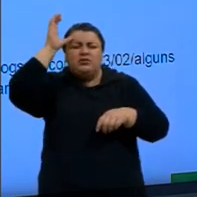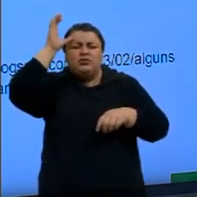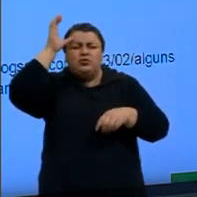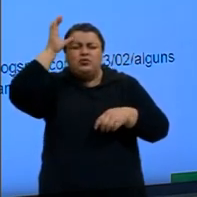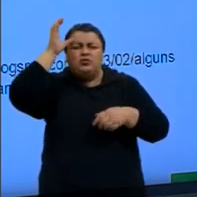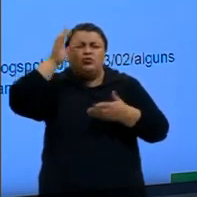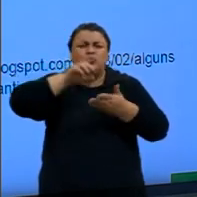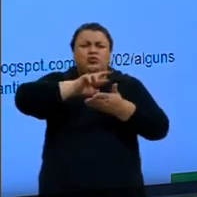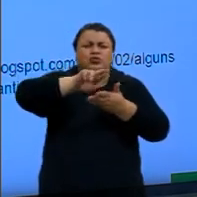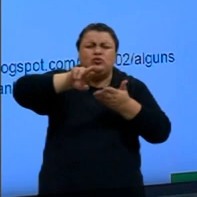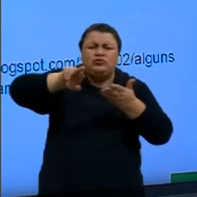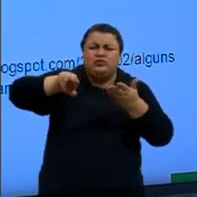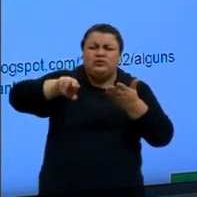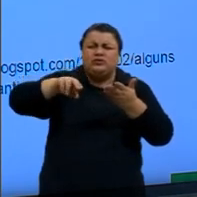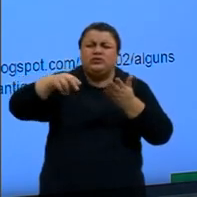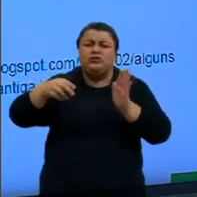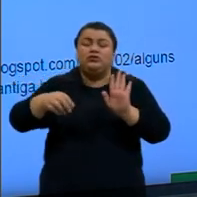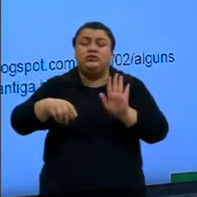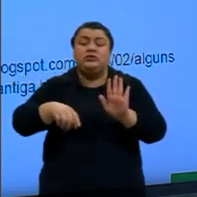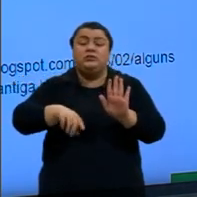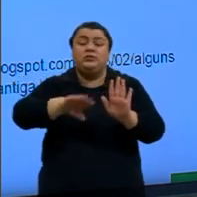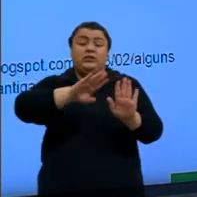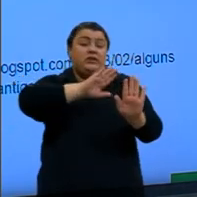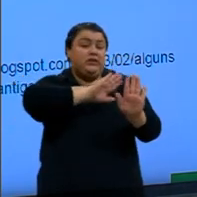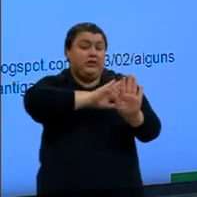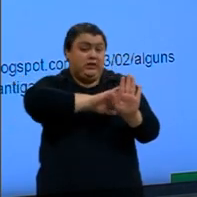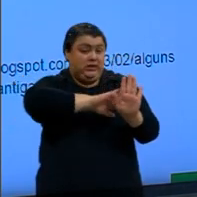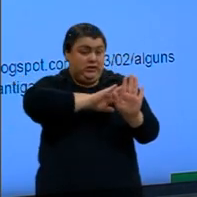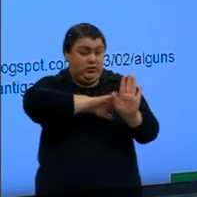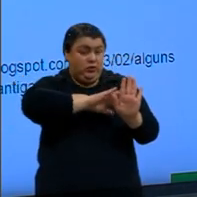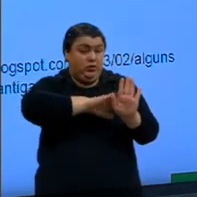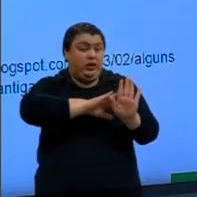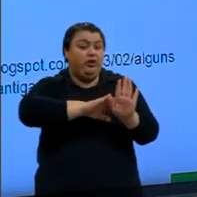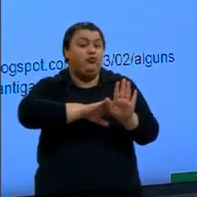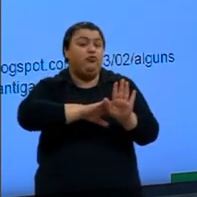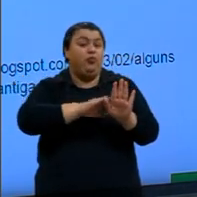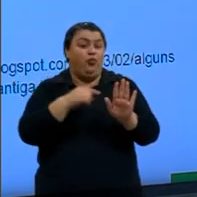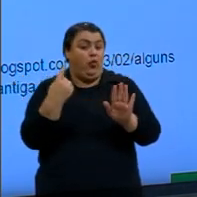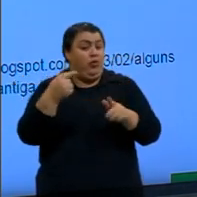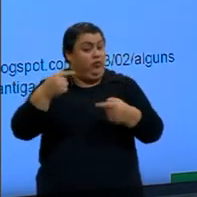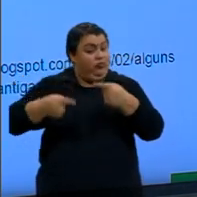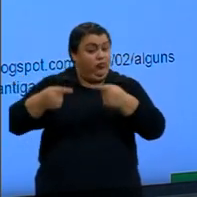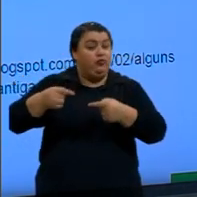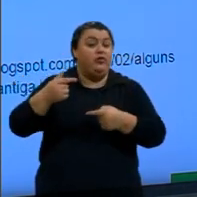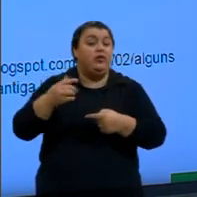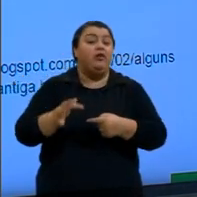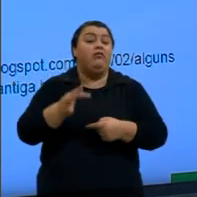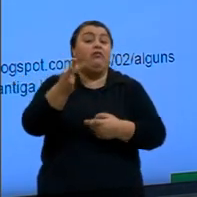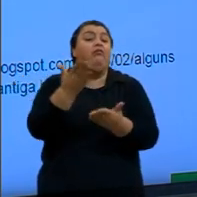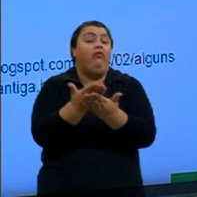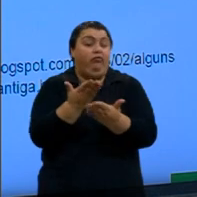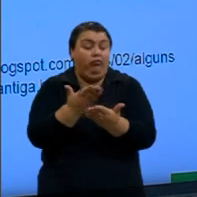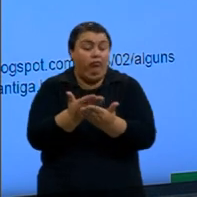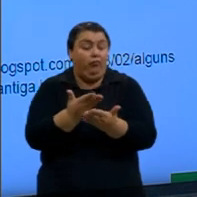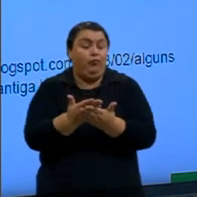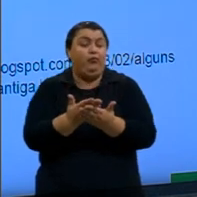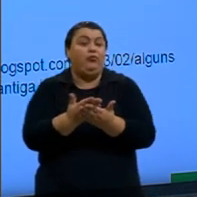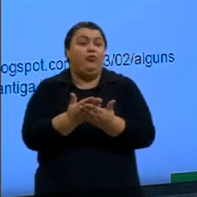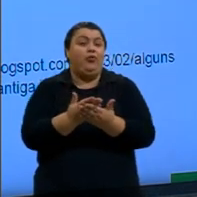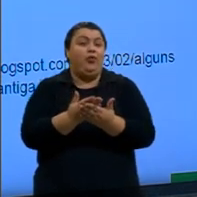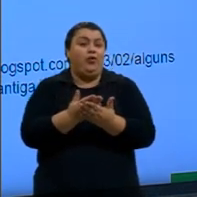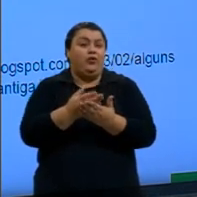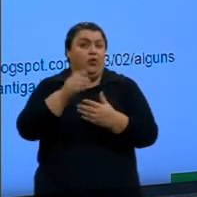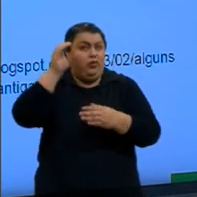mítico teológico nós iremos discutir nas próximas aulas então portanto eu estou citando essas formas de conhecimento